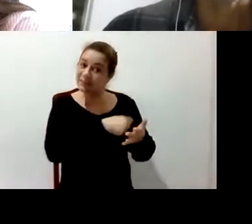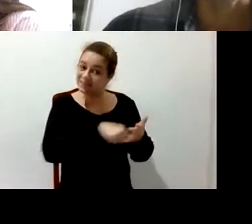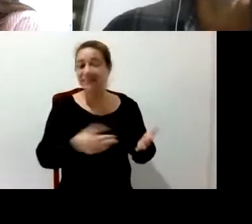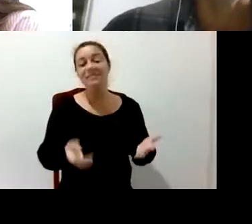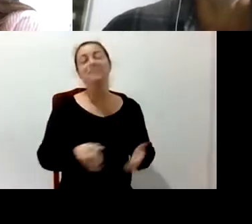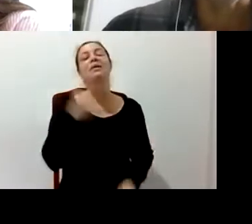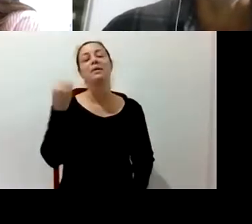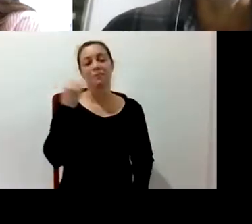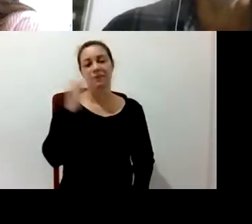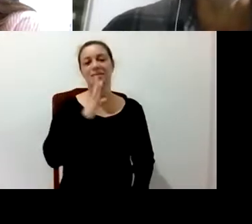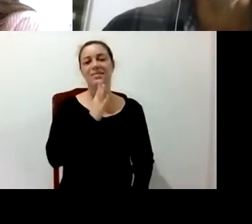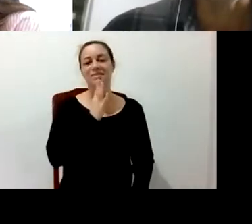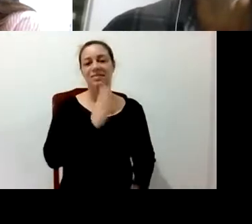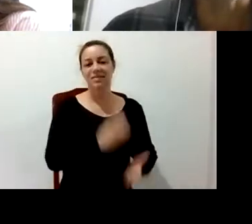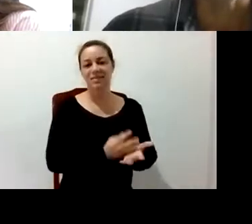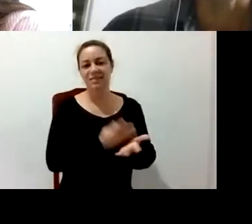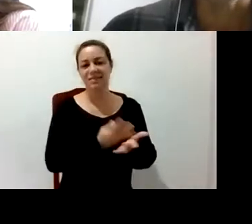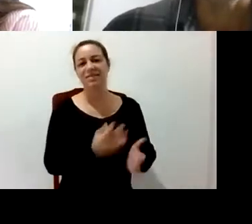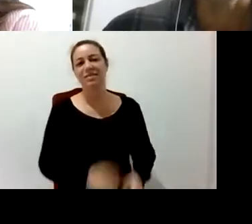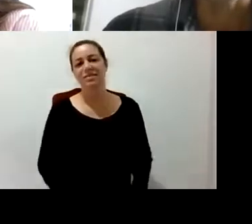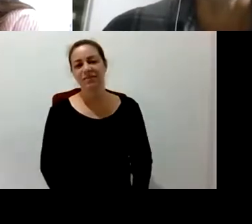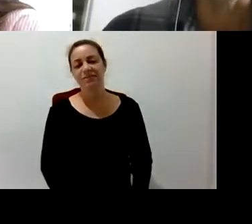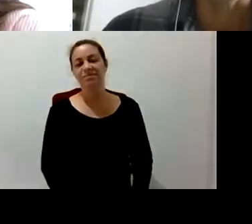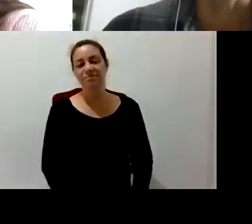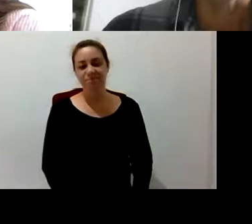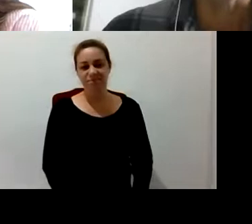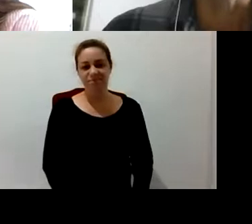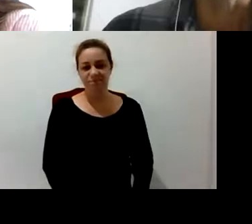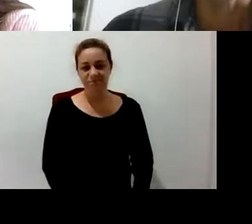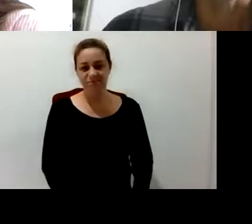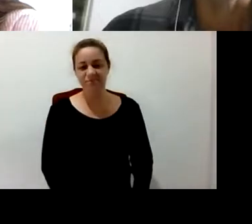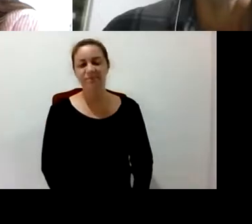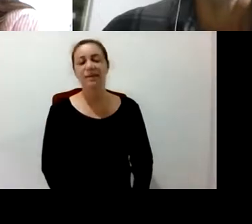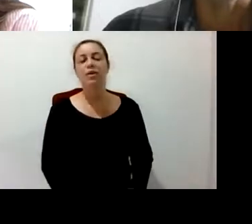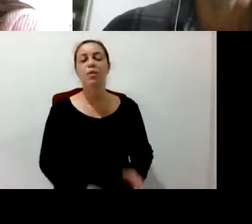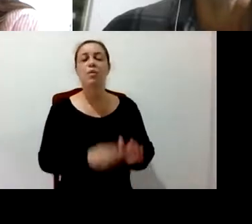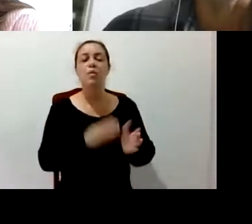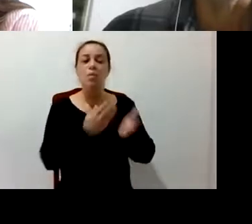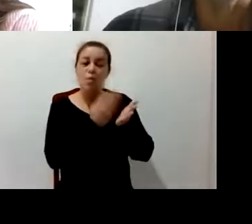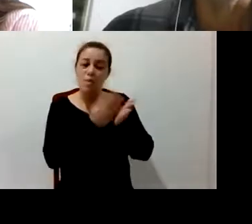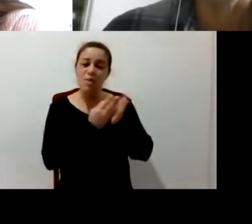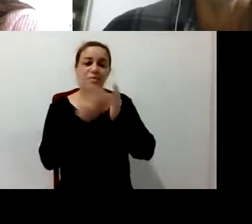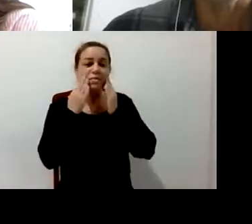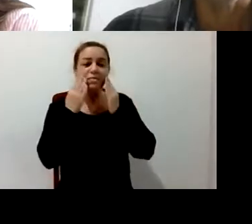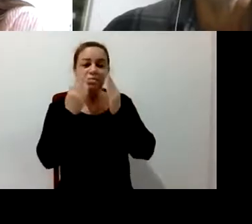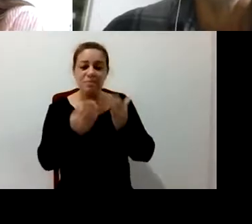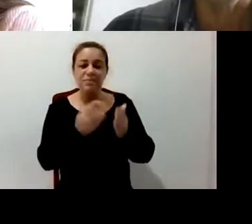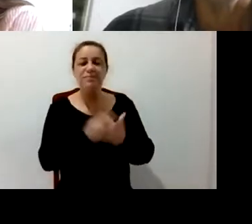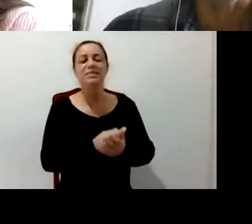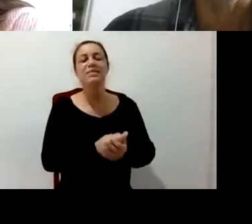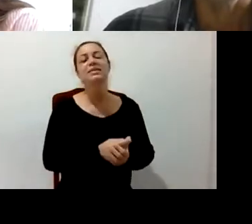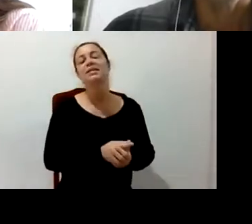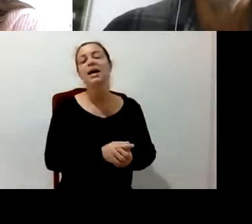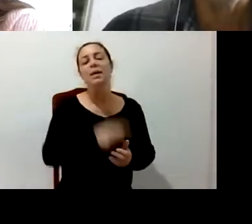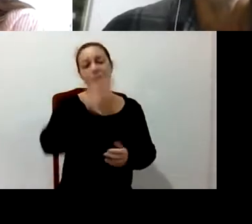o Pumper, o seu Pumper, né? E hoje que você falou, apresentou aí, vocês também apresentaram, né? O Evandro também são autores de